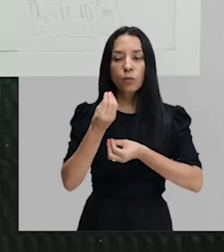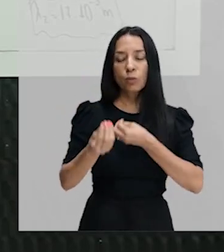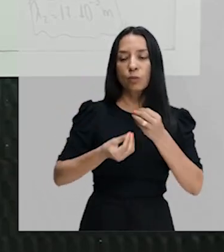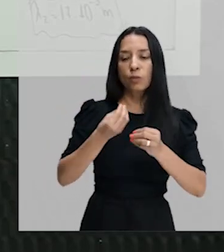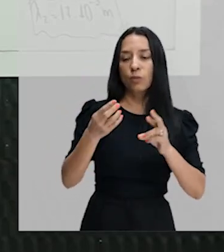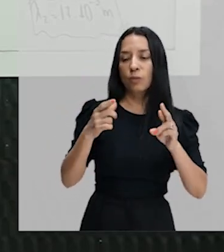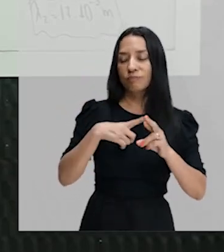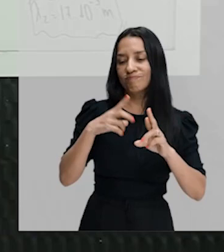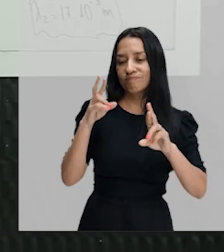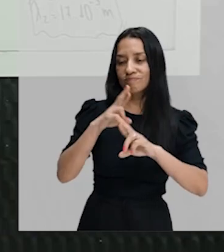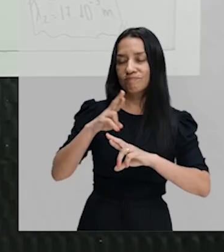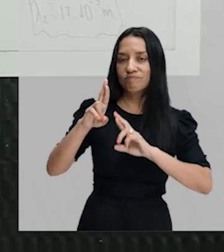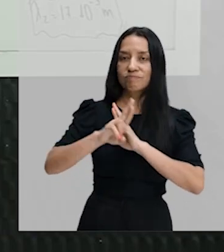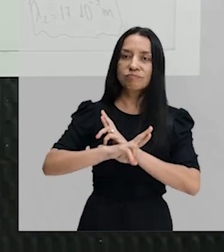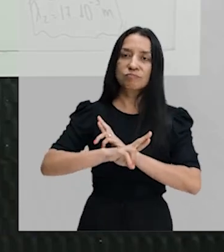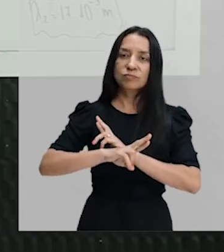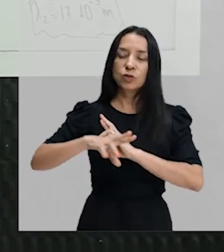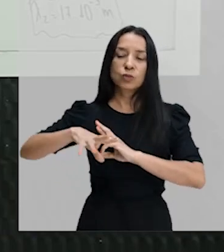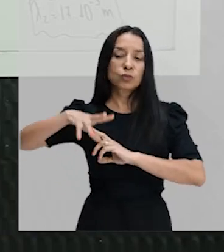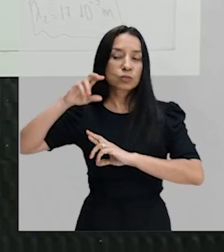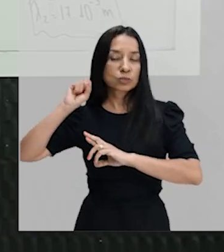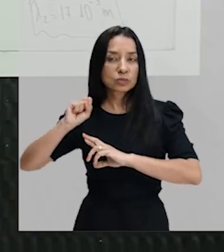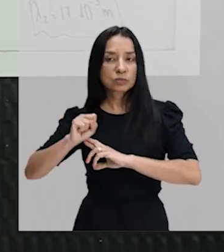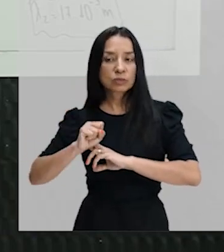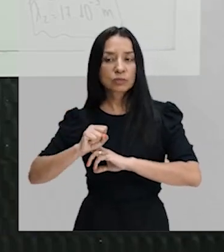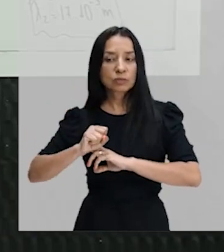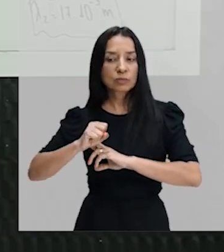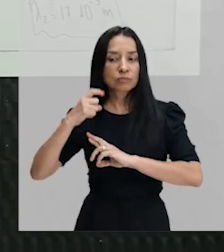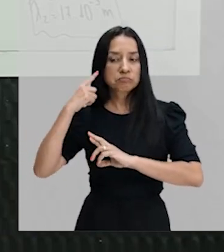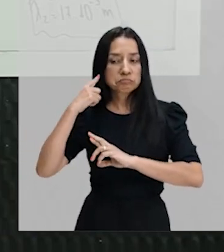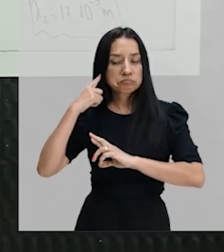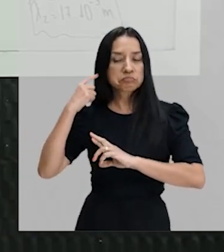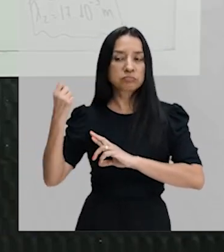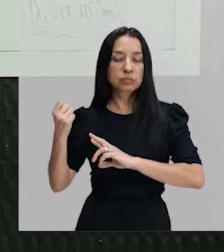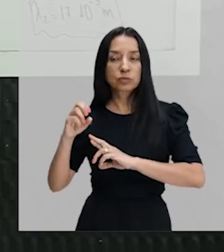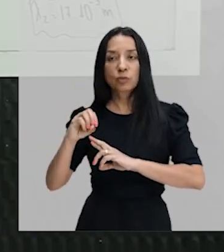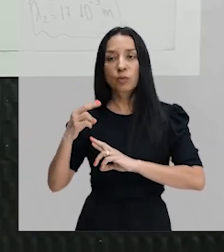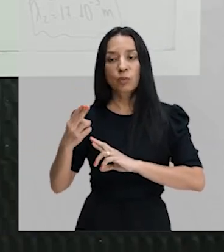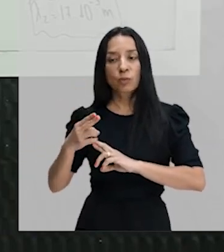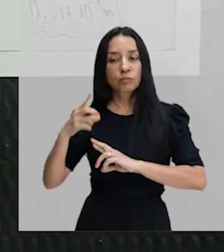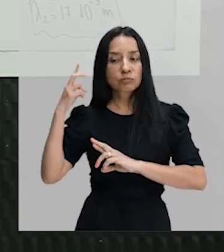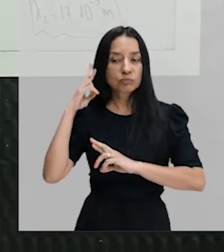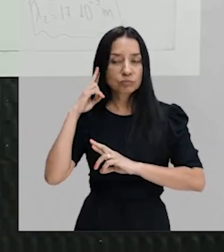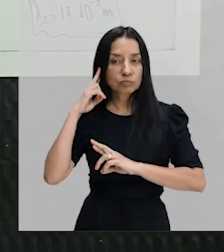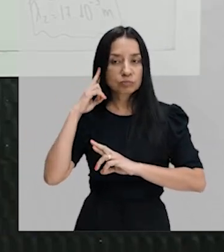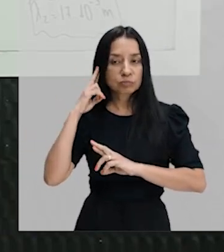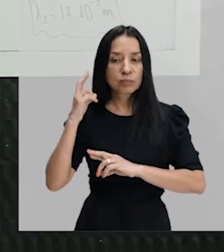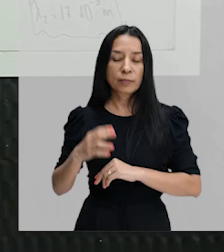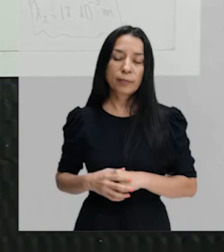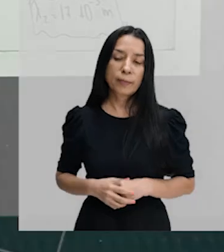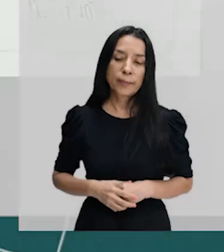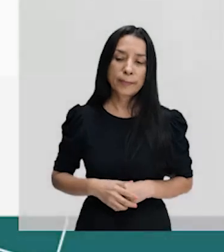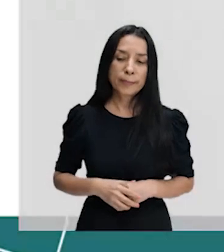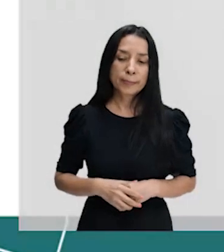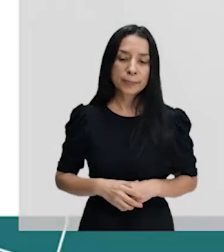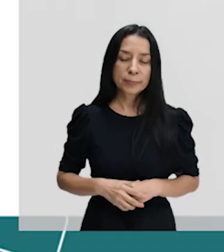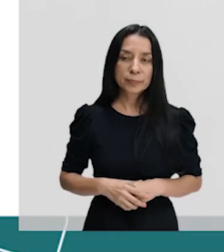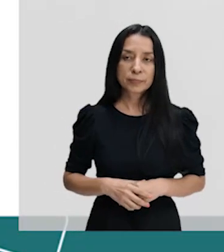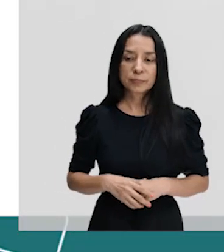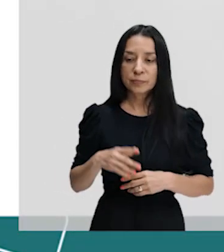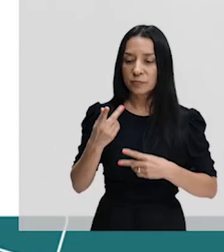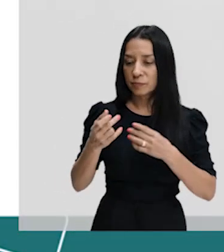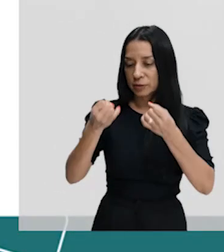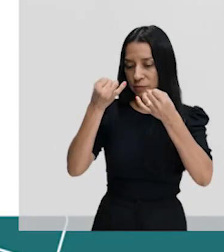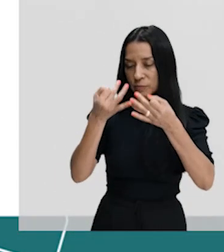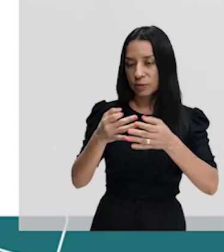relação né do som audível do som não audível tá ok a gente vai falar melhor sobre isso